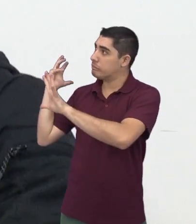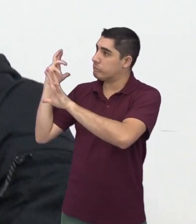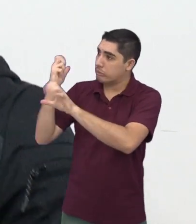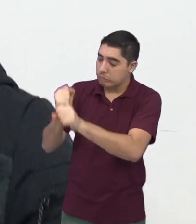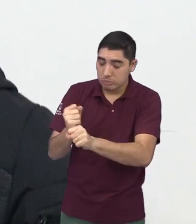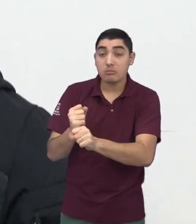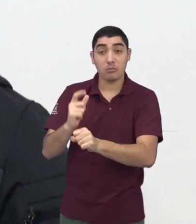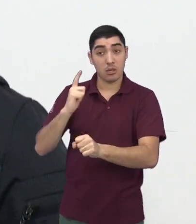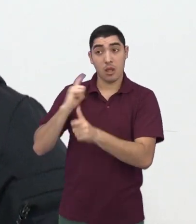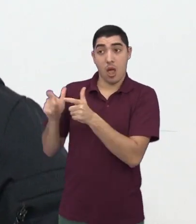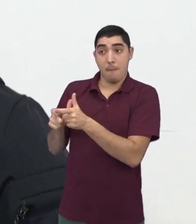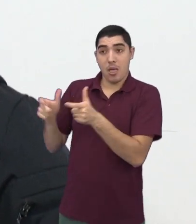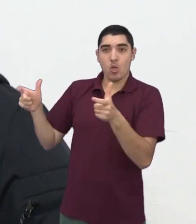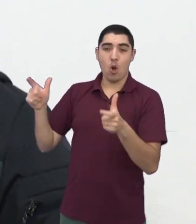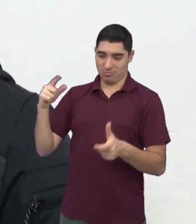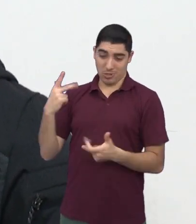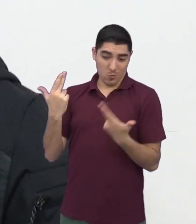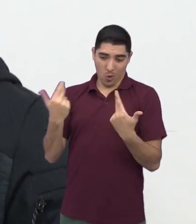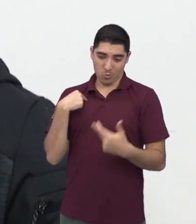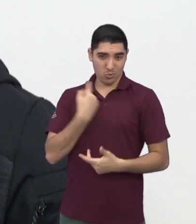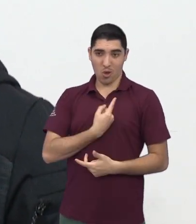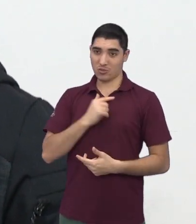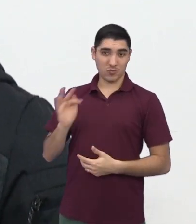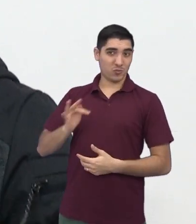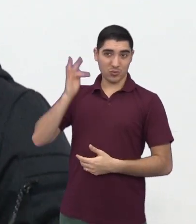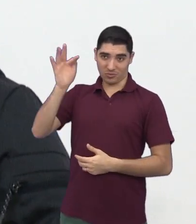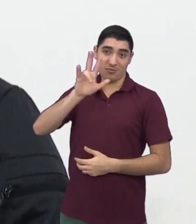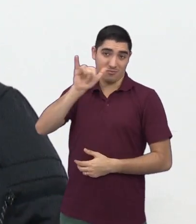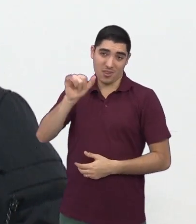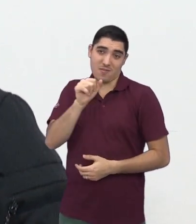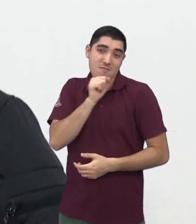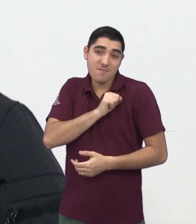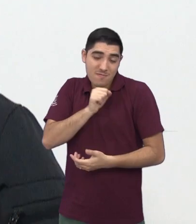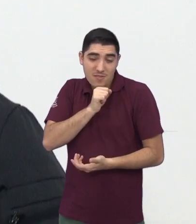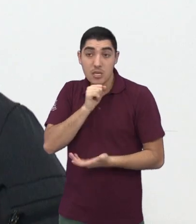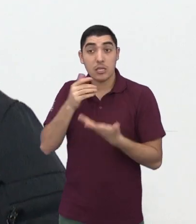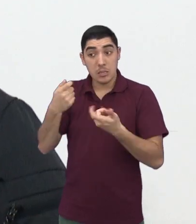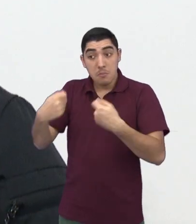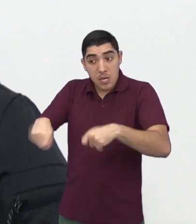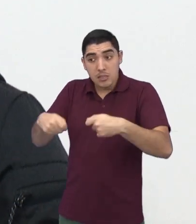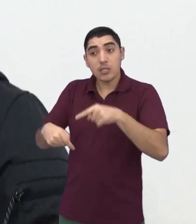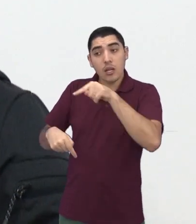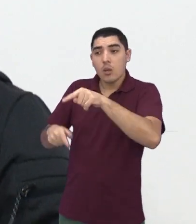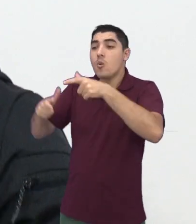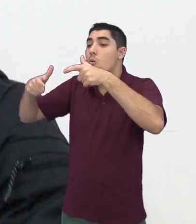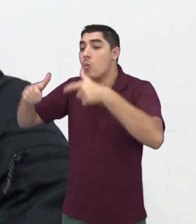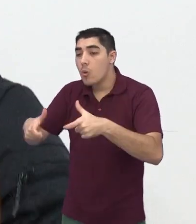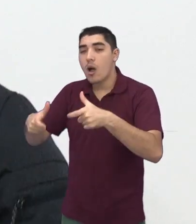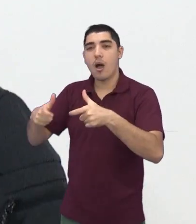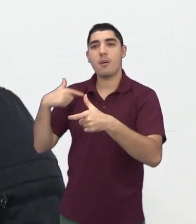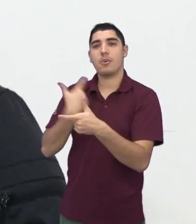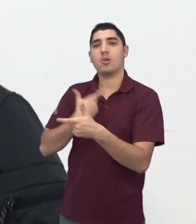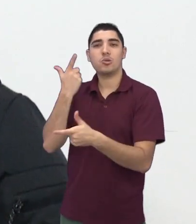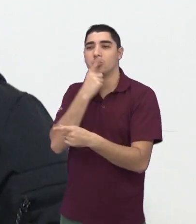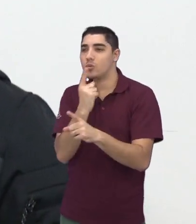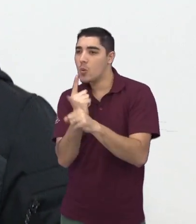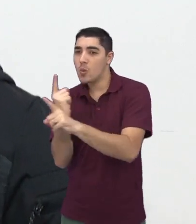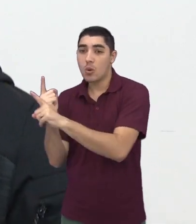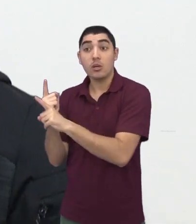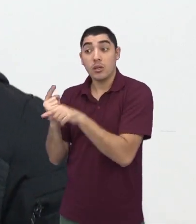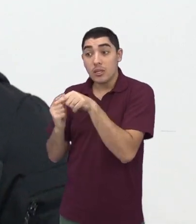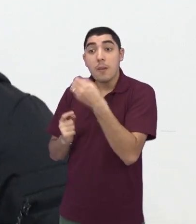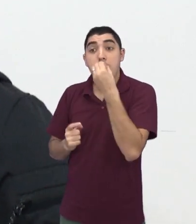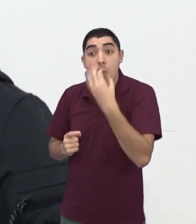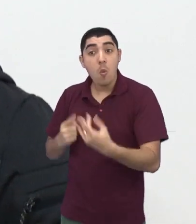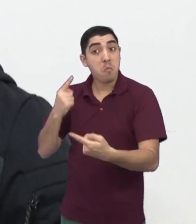ser idosos daqui a alguns anos e vamos precisar ter esse espaço, né? Vamos precisar, às vezes, ter mais espaço ainda. E é muito